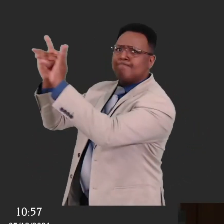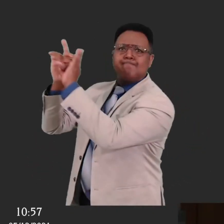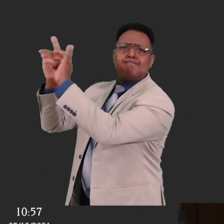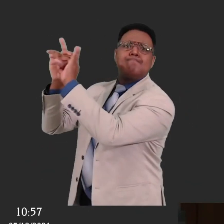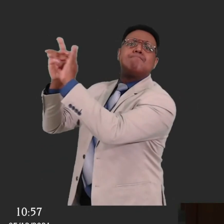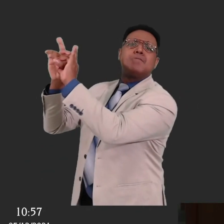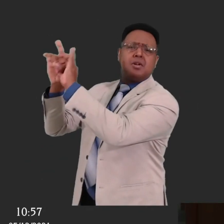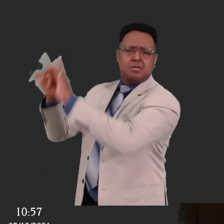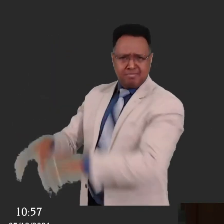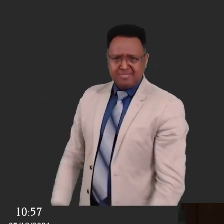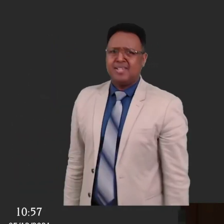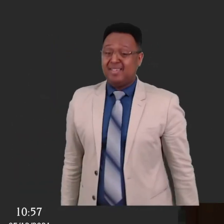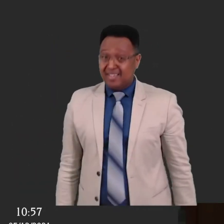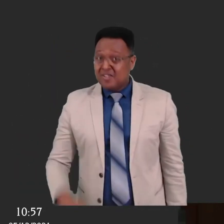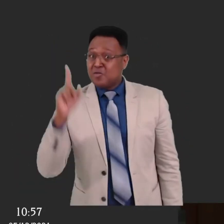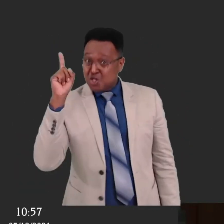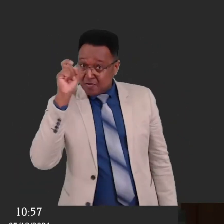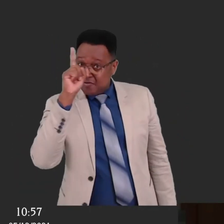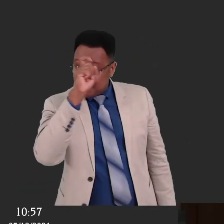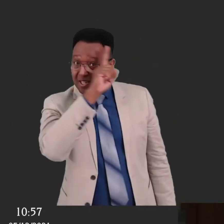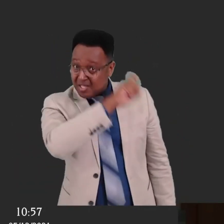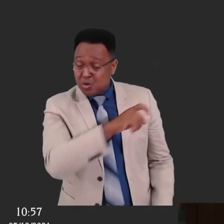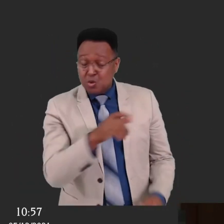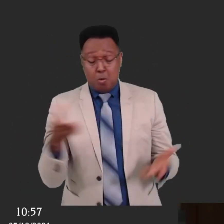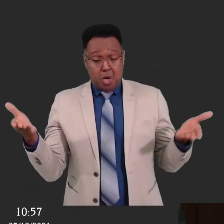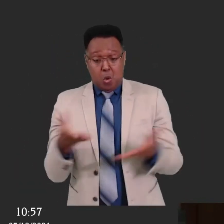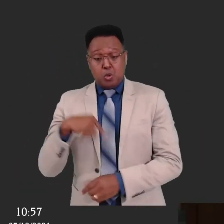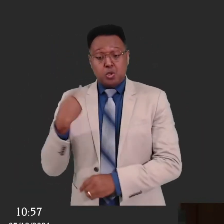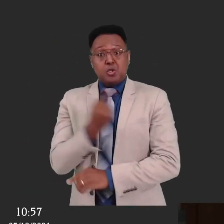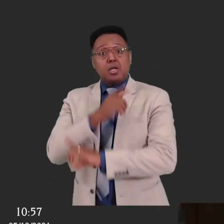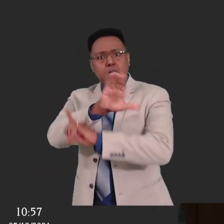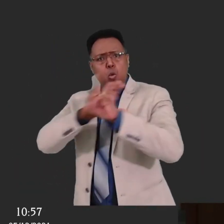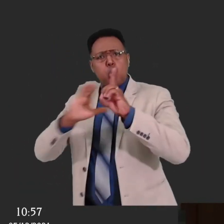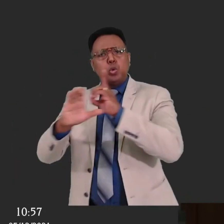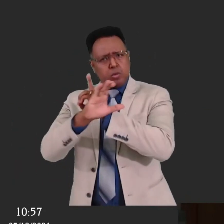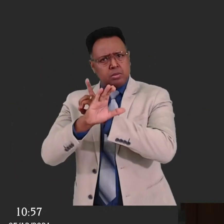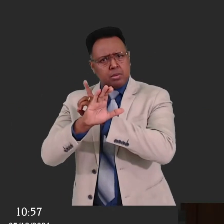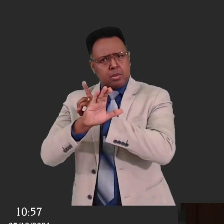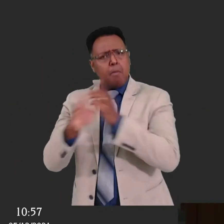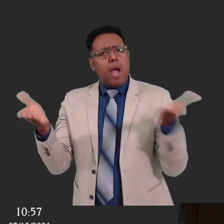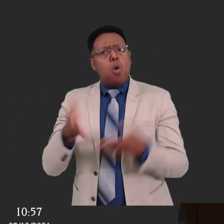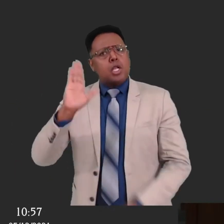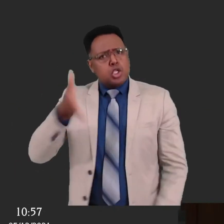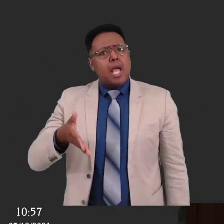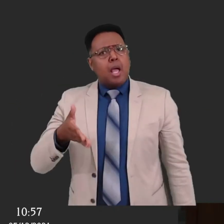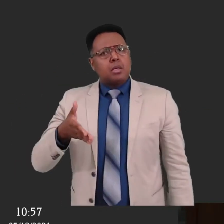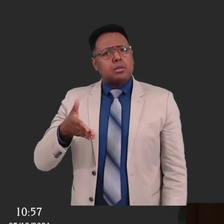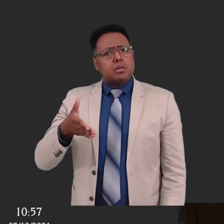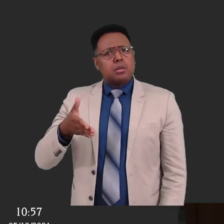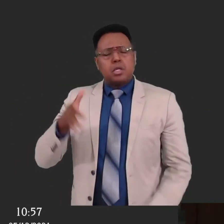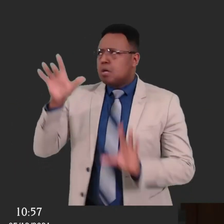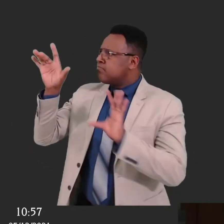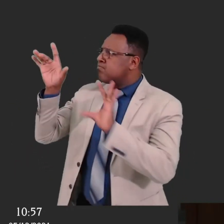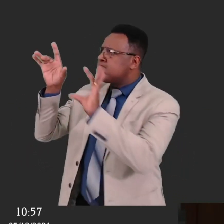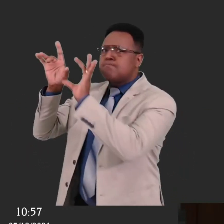difícil foi chegar aqui, não é? Não foi fácil vir aqui hoje, mas já estamos aqui. O que é que te falta